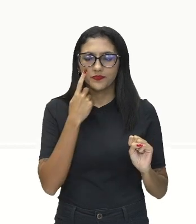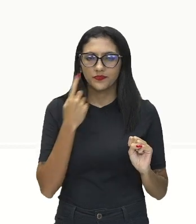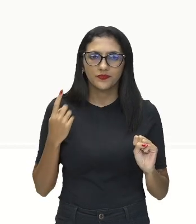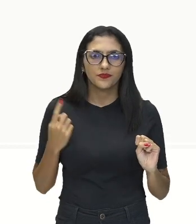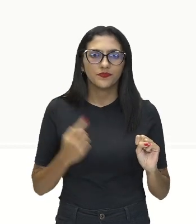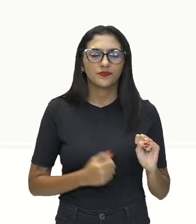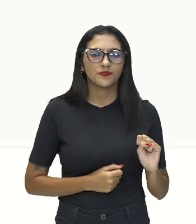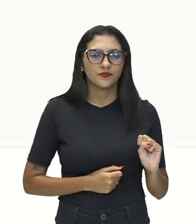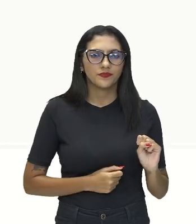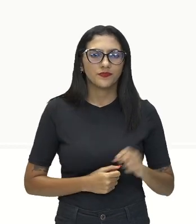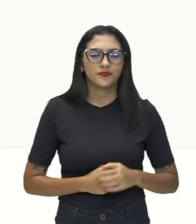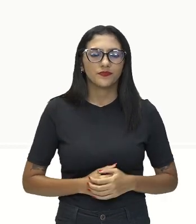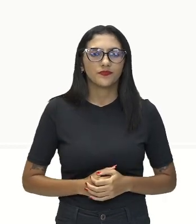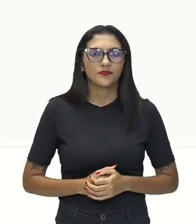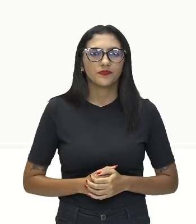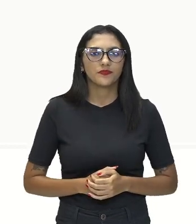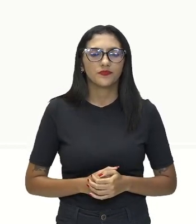Diagonal secundária.